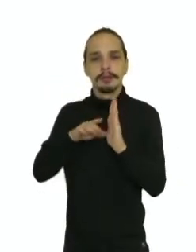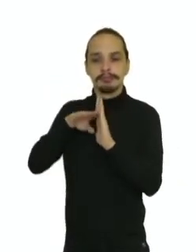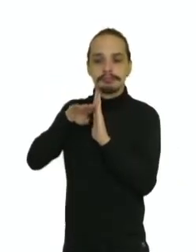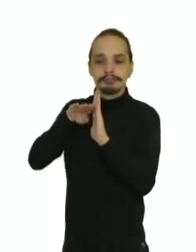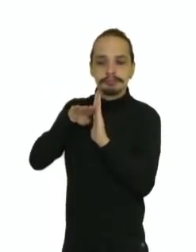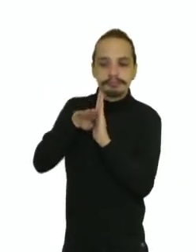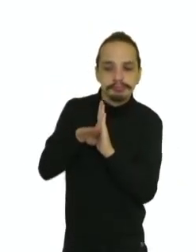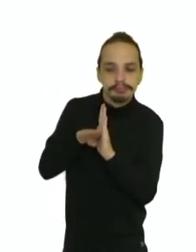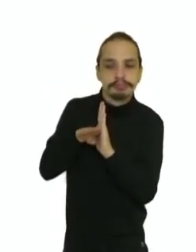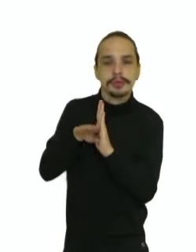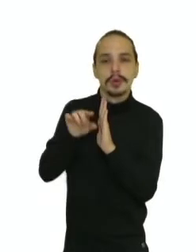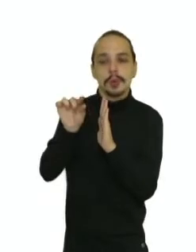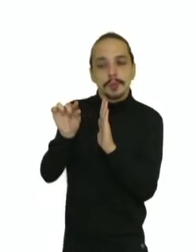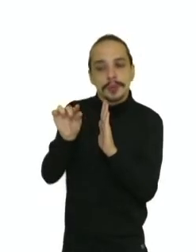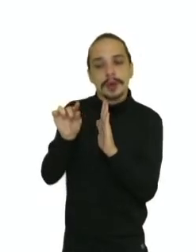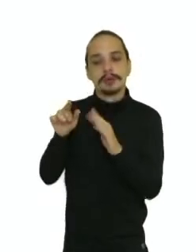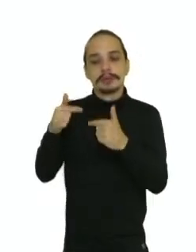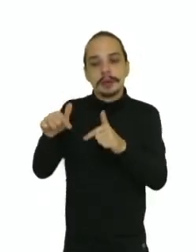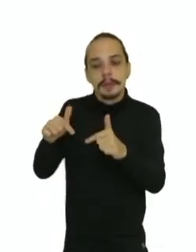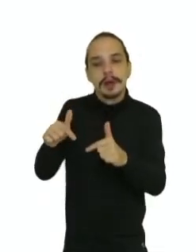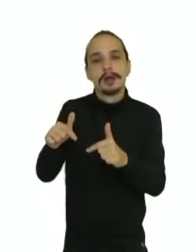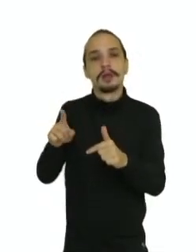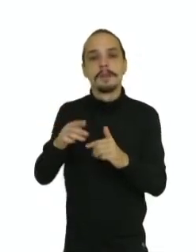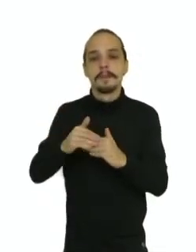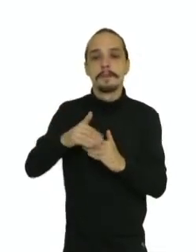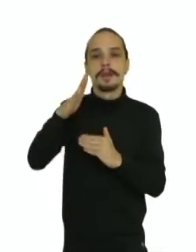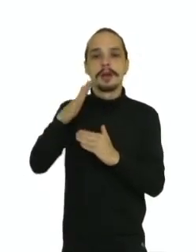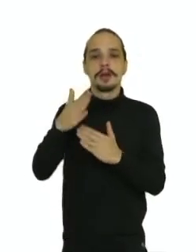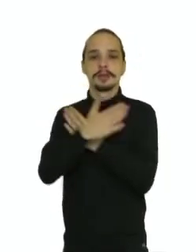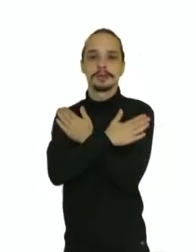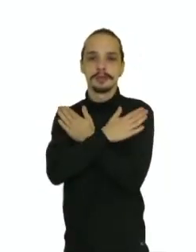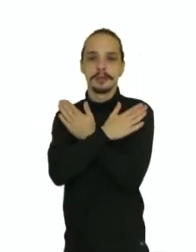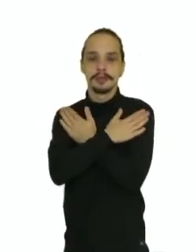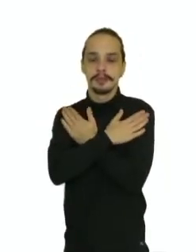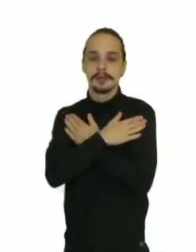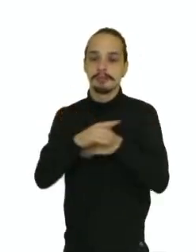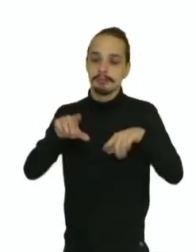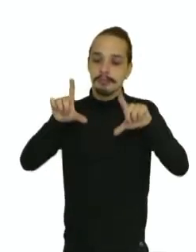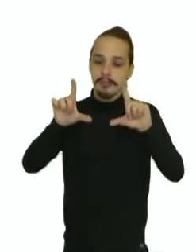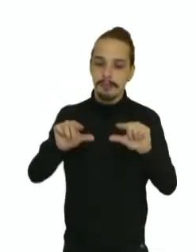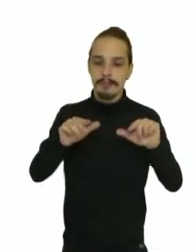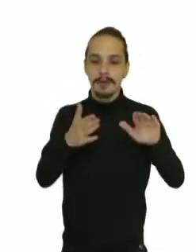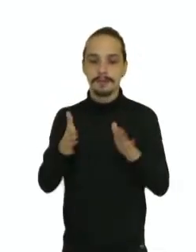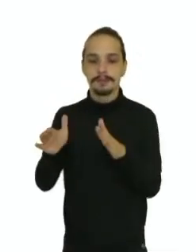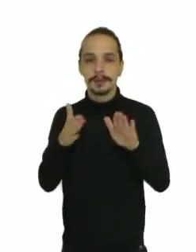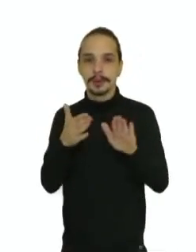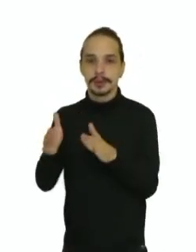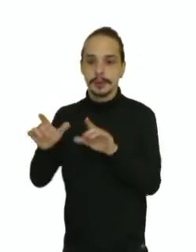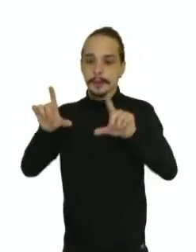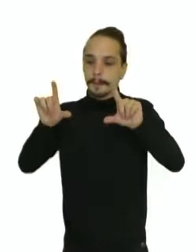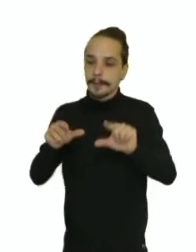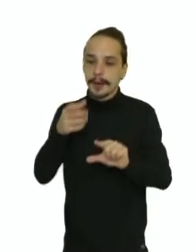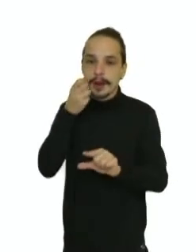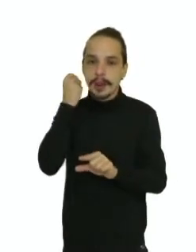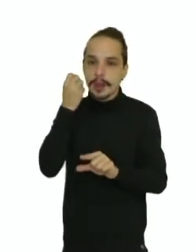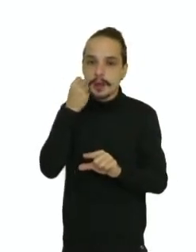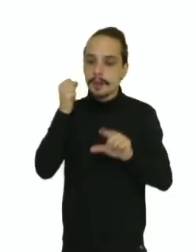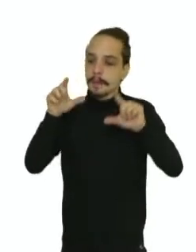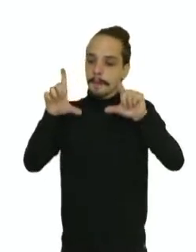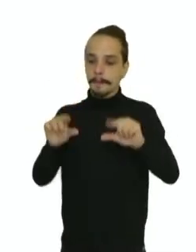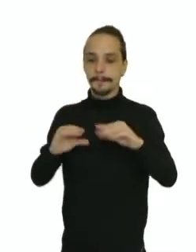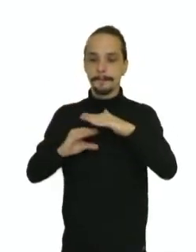da atividade econômica, aumento do desemprego, a diminuição da produção, nas taxas de lucro e nos